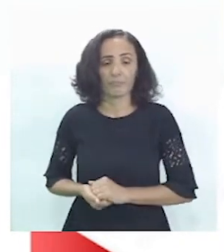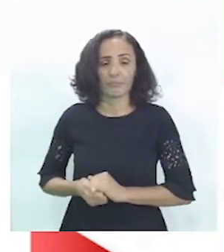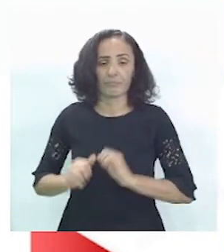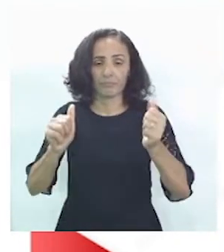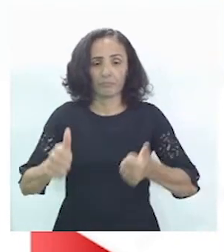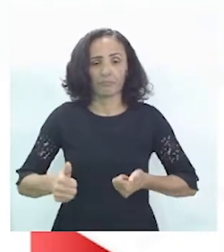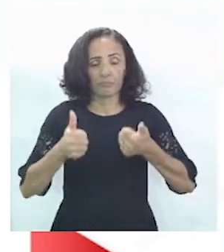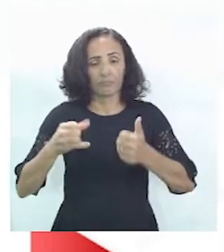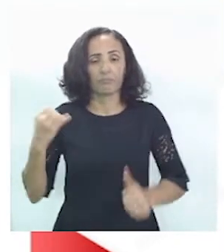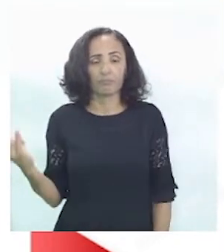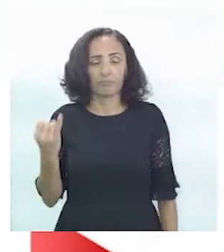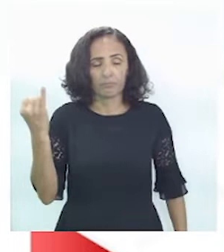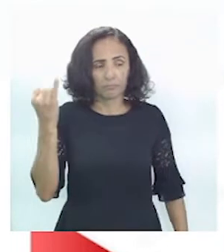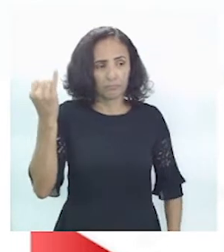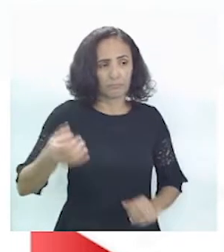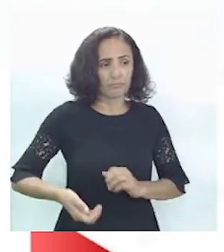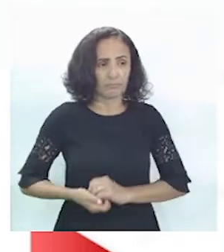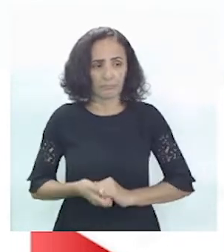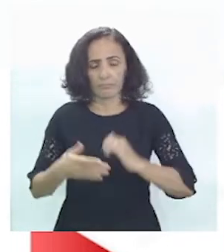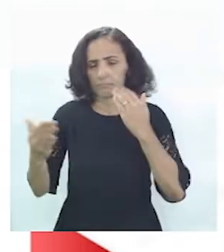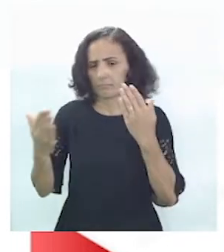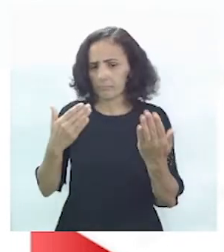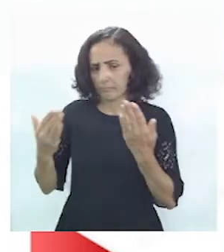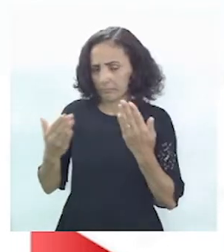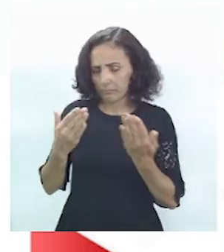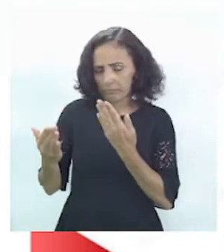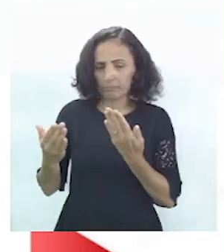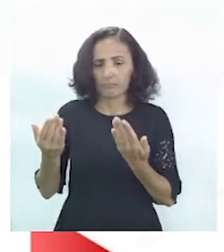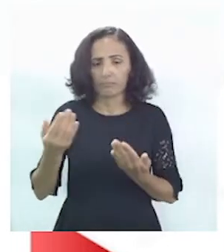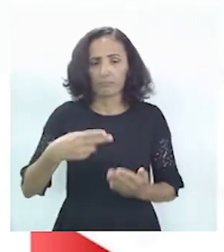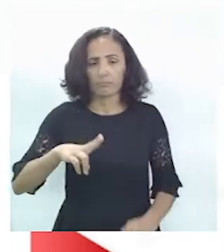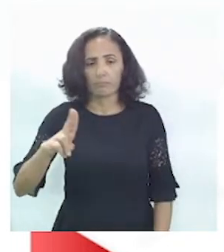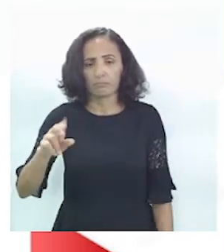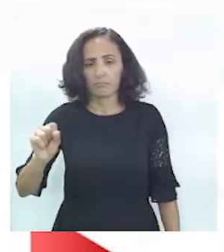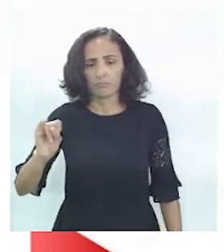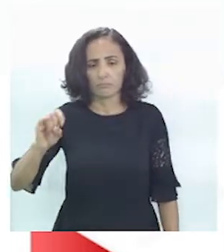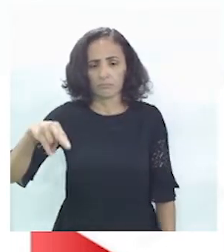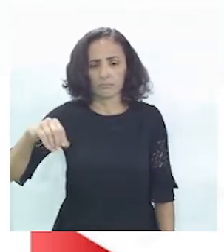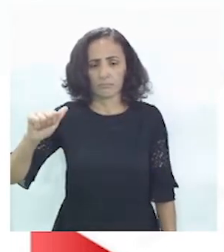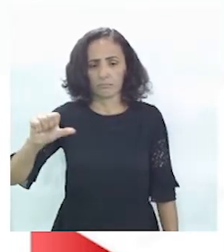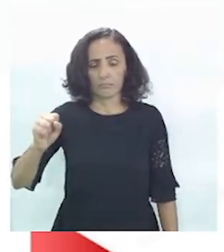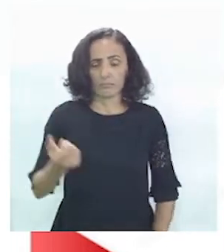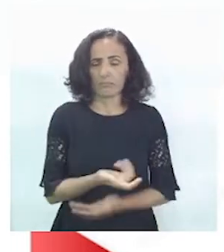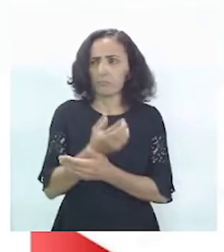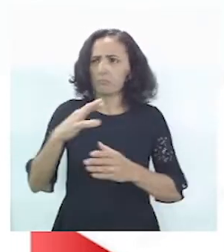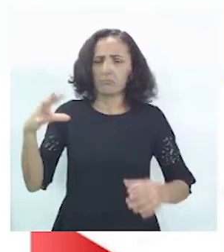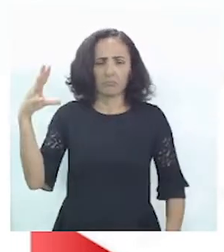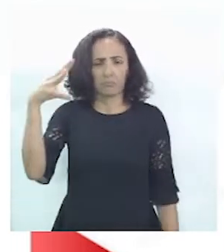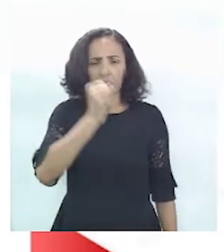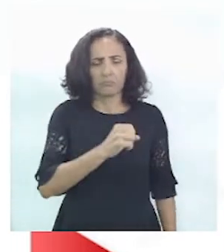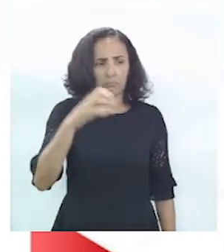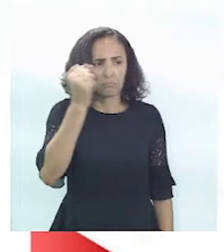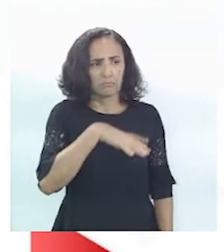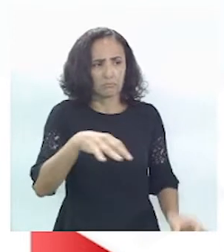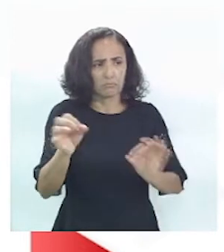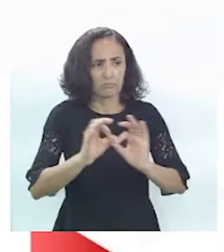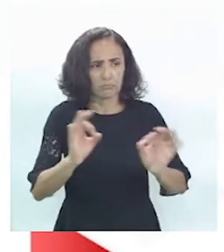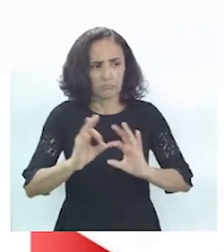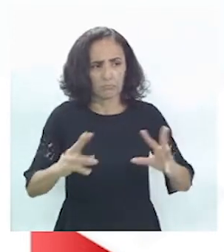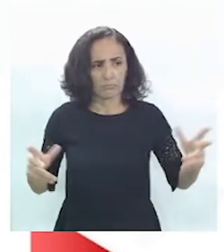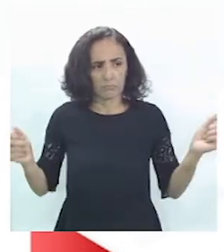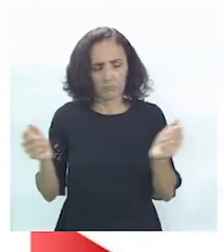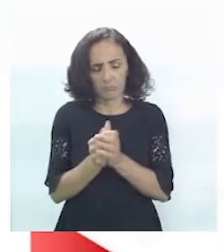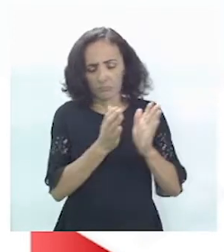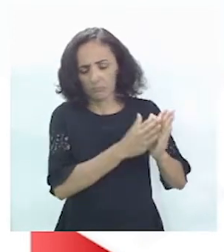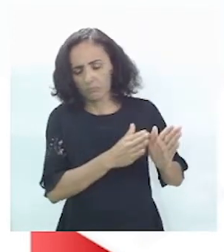da termoelétrica. Em comparação com as usinas hidrelétricas, elas são mais rápidas para se construir, podendo